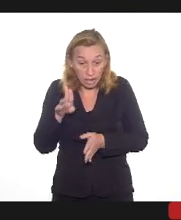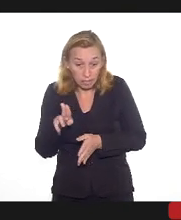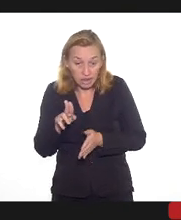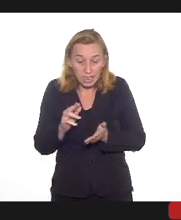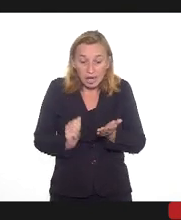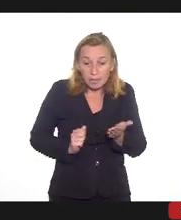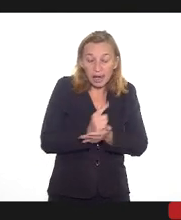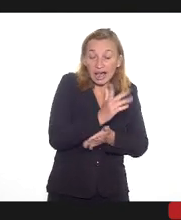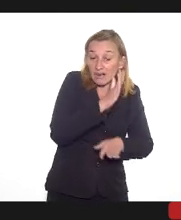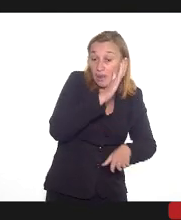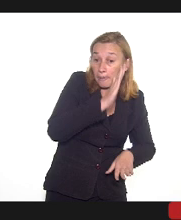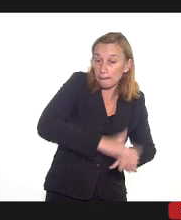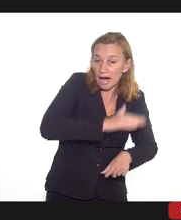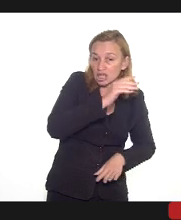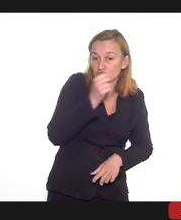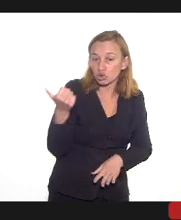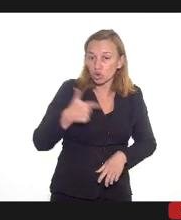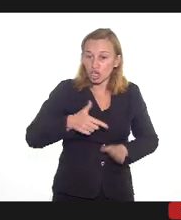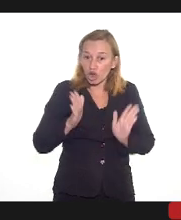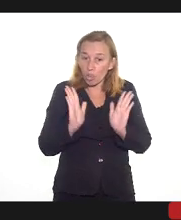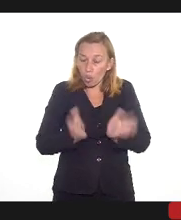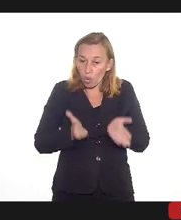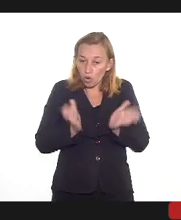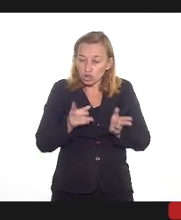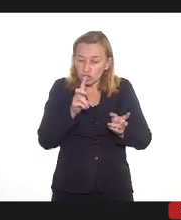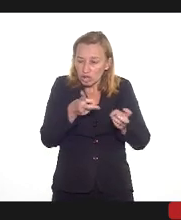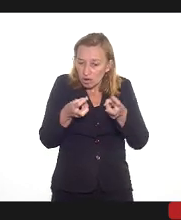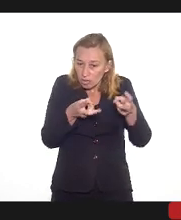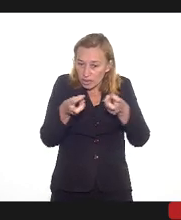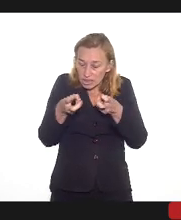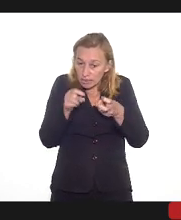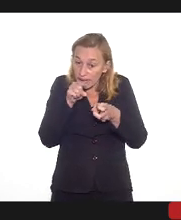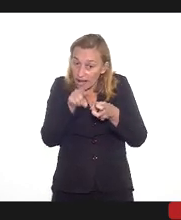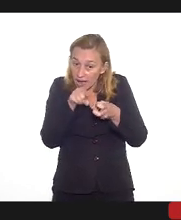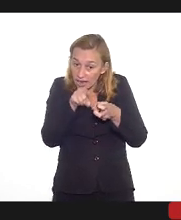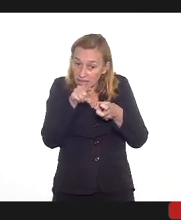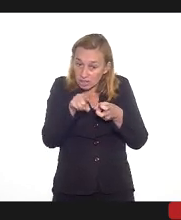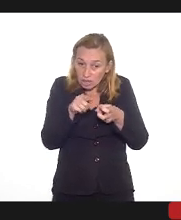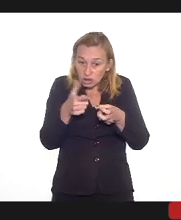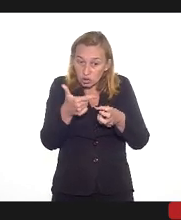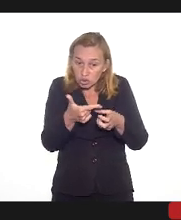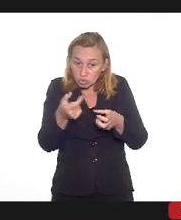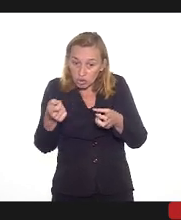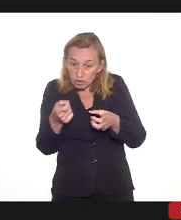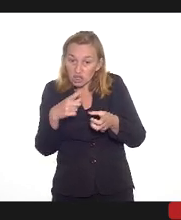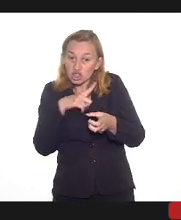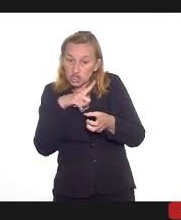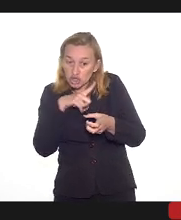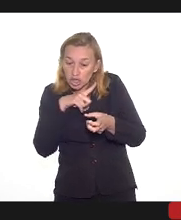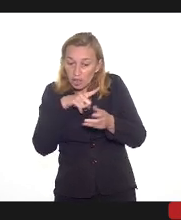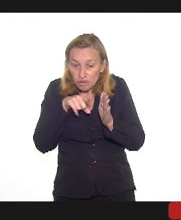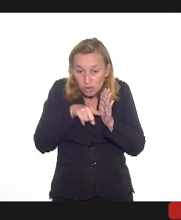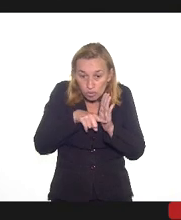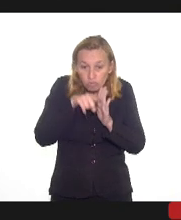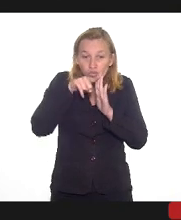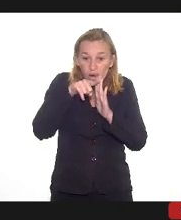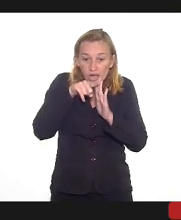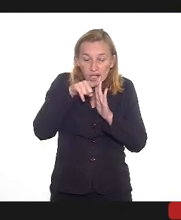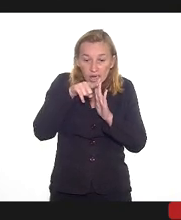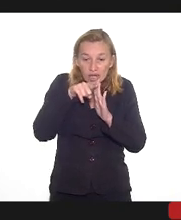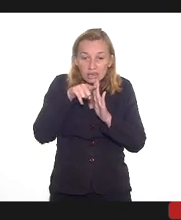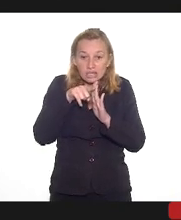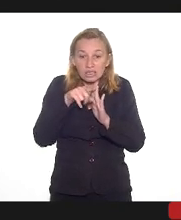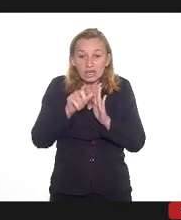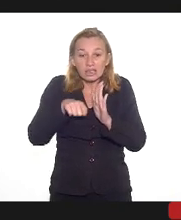se gasta hoje, que vocês podem perceber que teve uma queda significativa aqui. Em 2020 até teve um acréscimo, esse acréscimo se